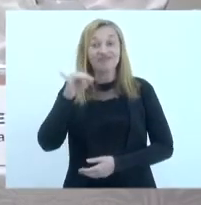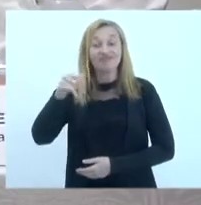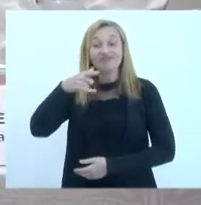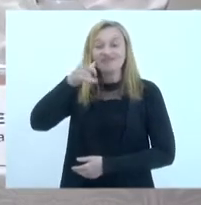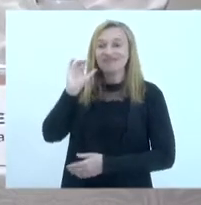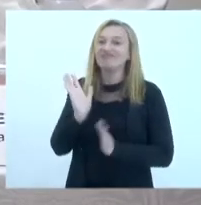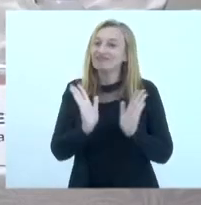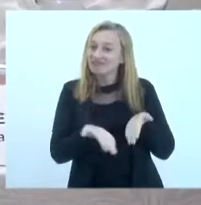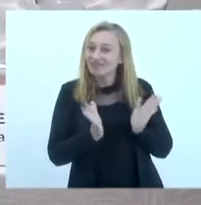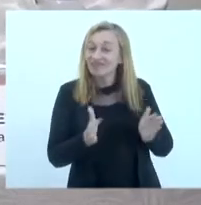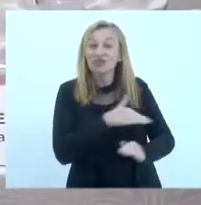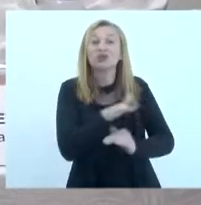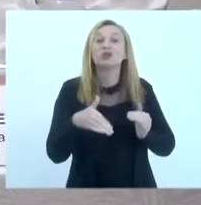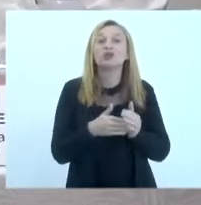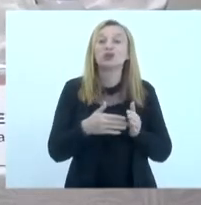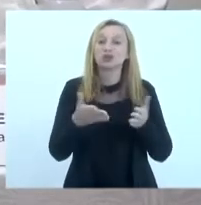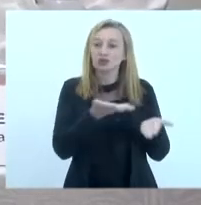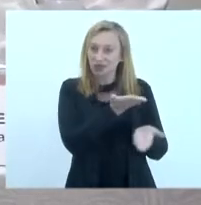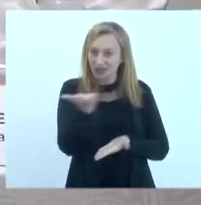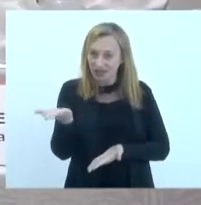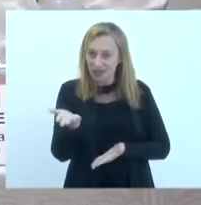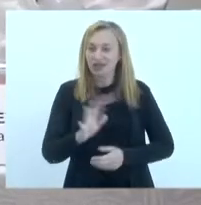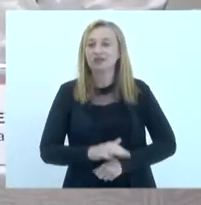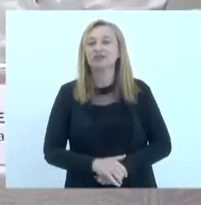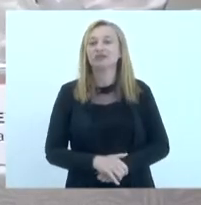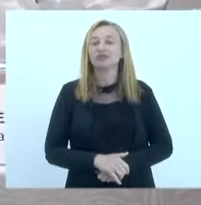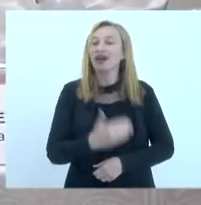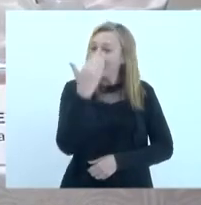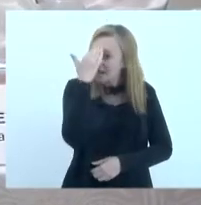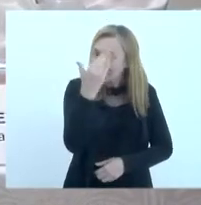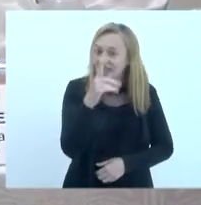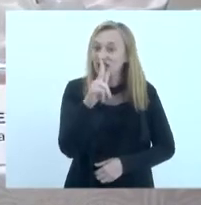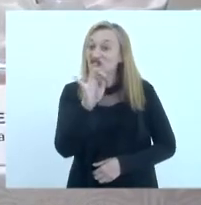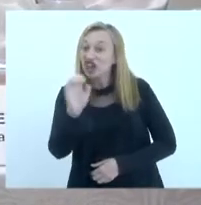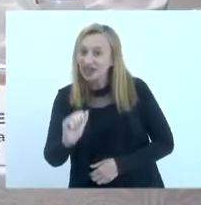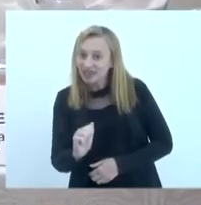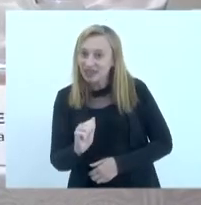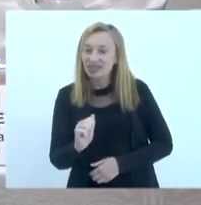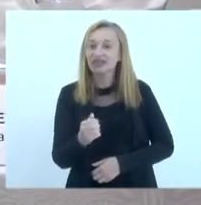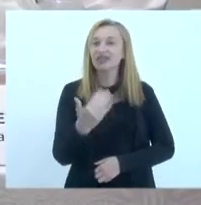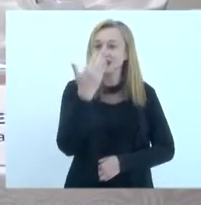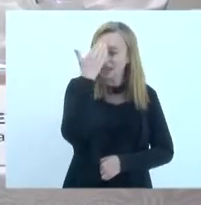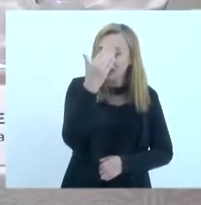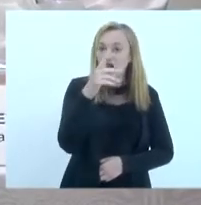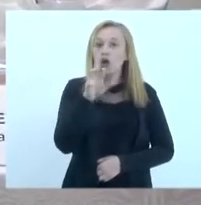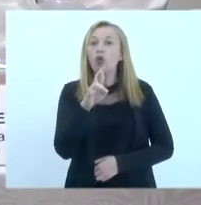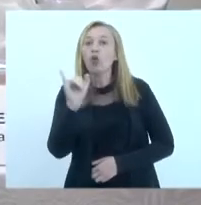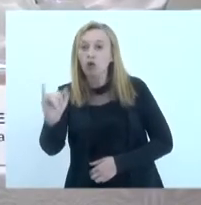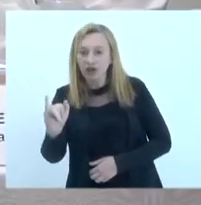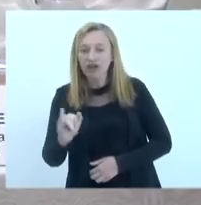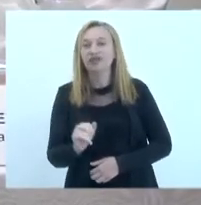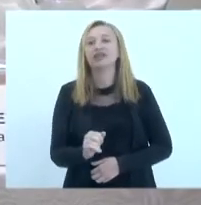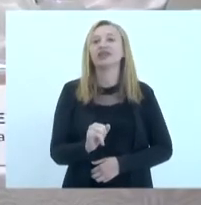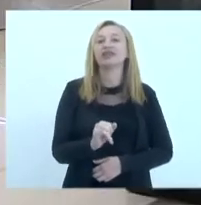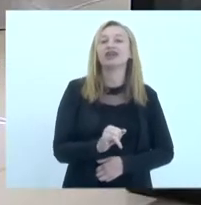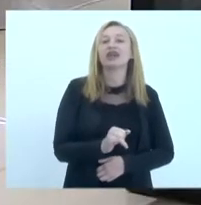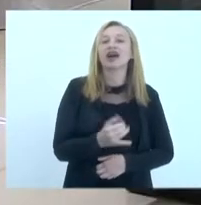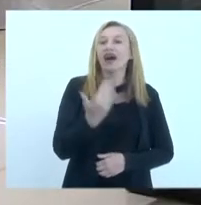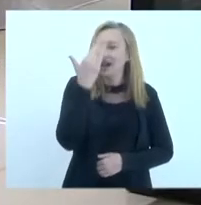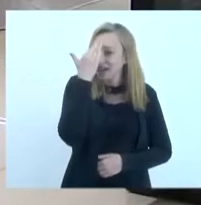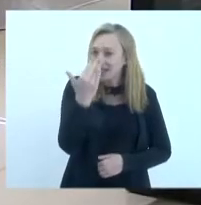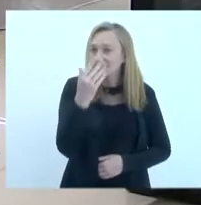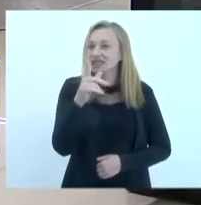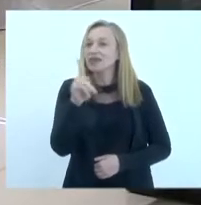do dia de hoje de toda a equipe. Agradecer aqui a Geisa, agradecer ao Rui, agradecer